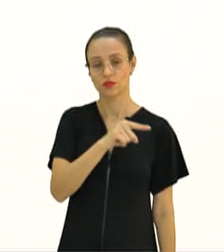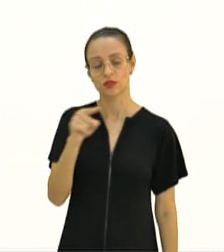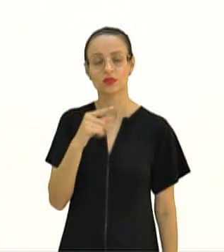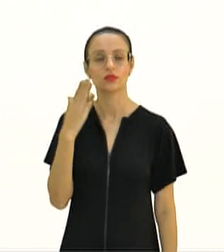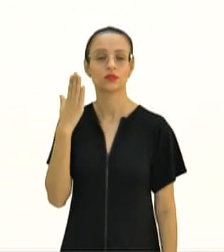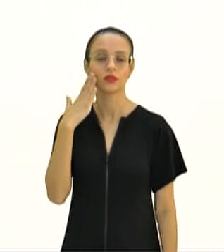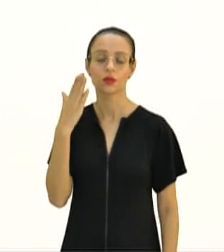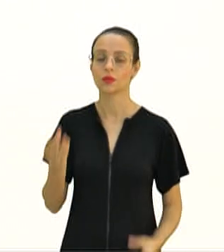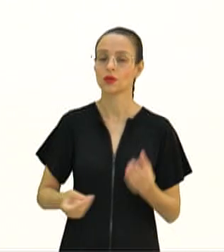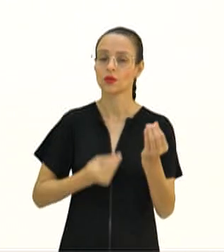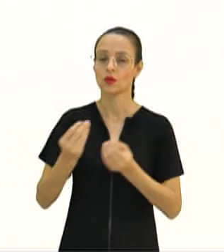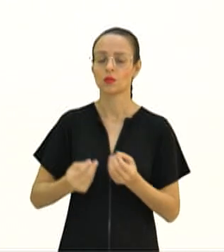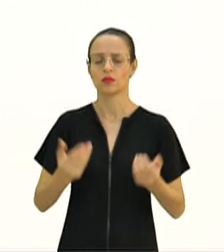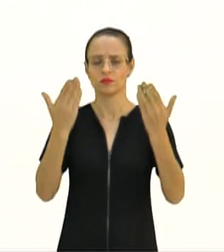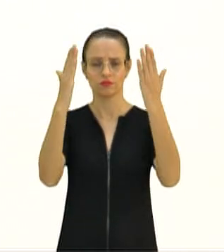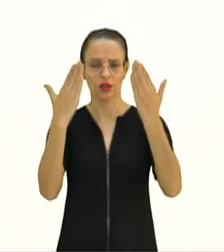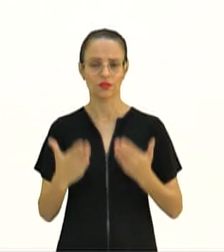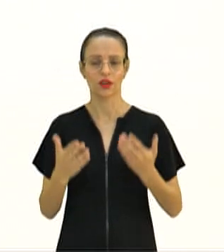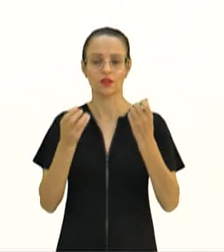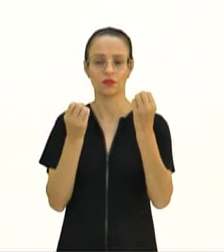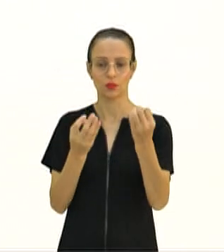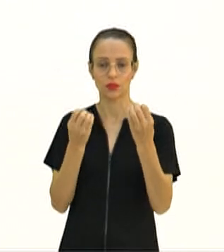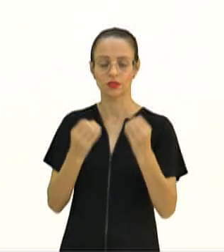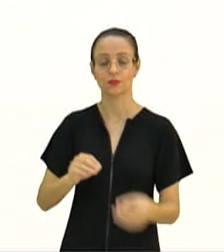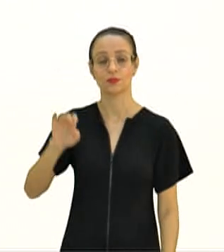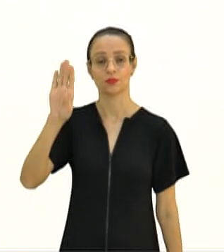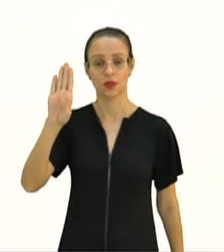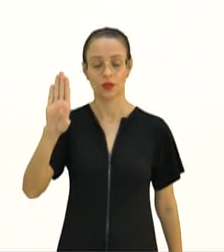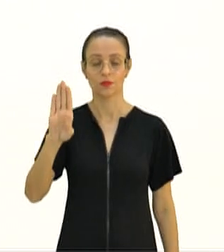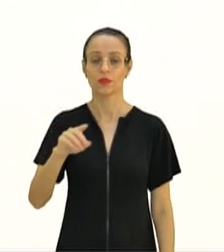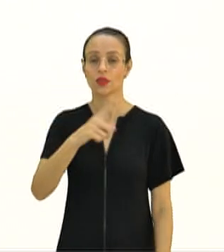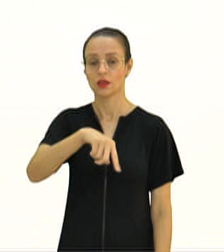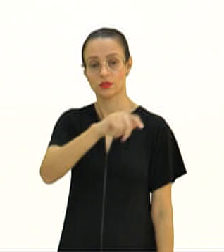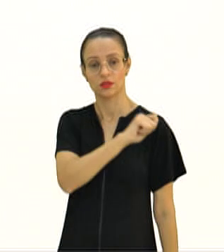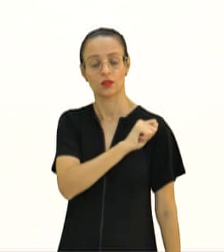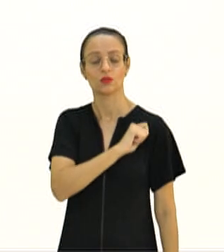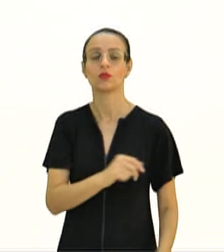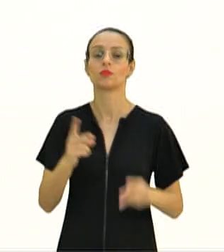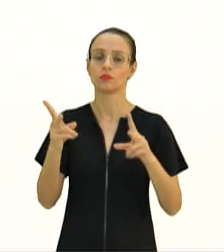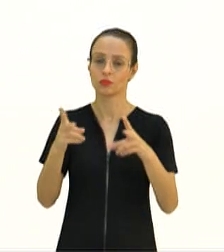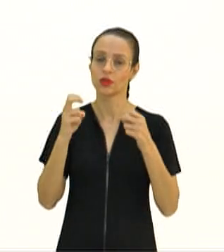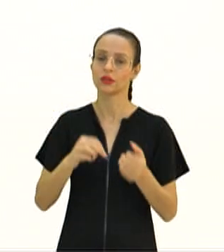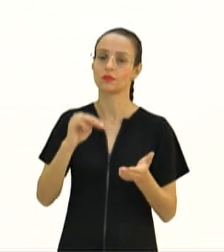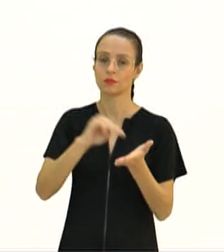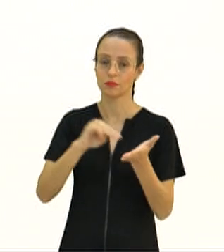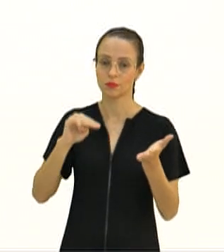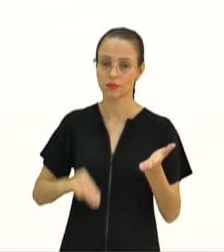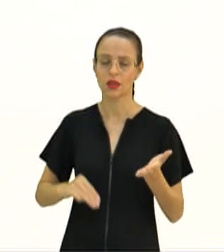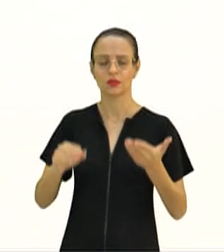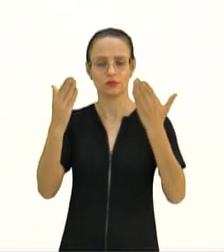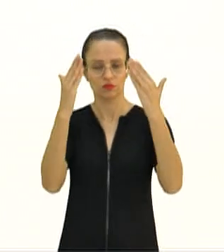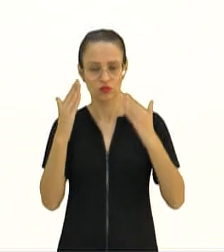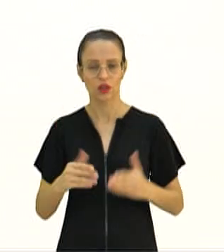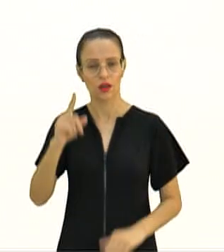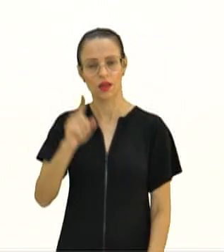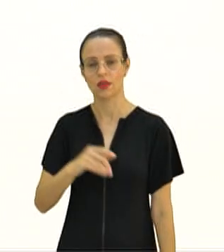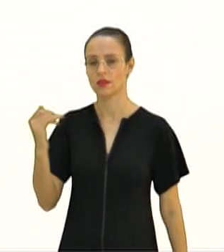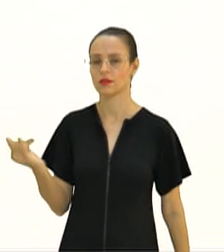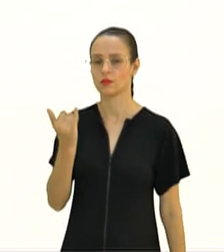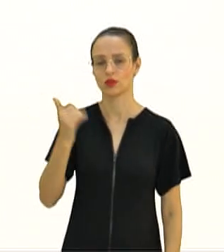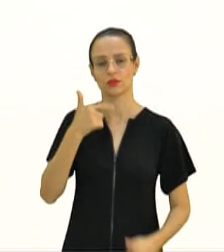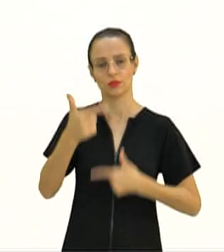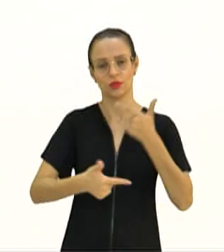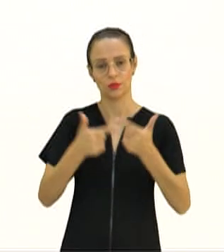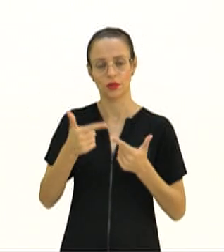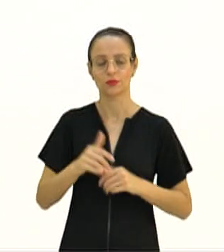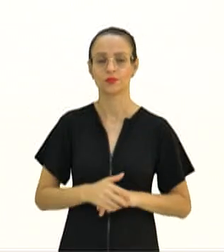saiba como verificar as informações. B. Os alunos perceberam que o método de checagem era essencial ao